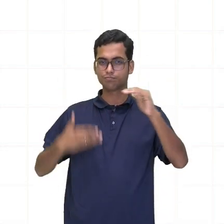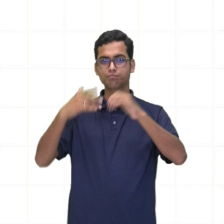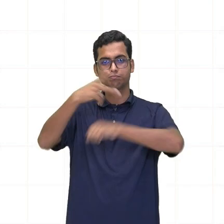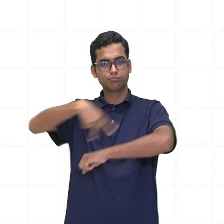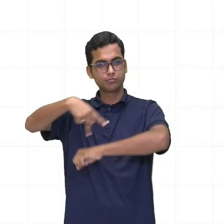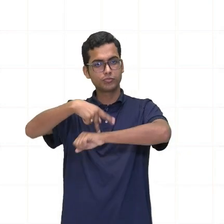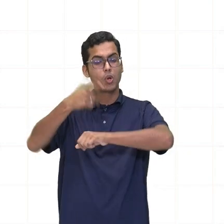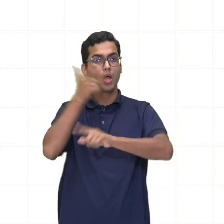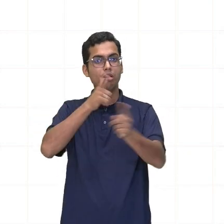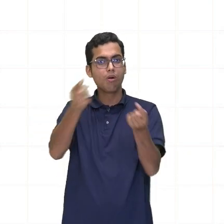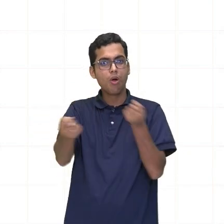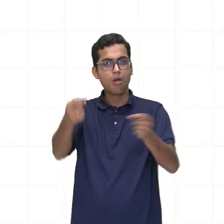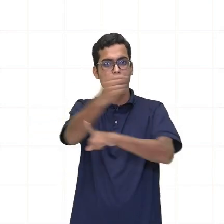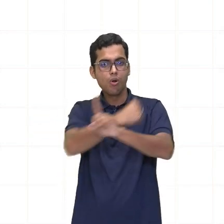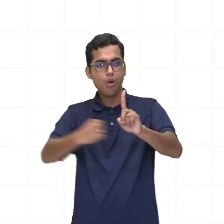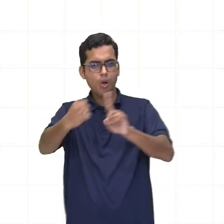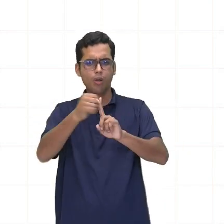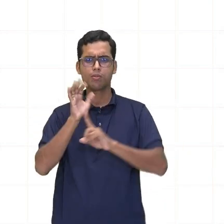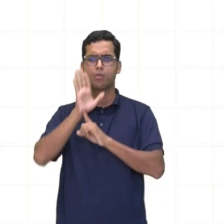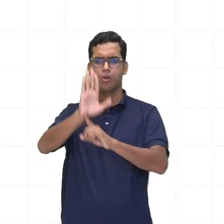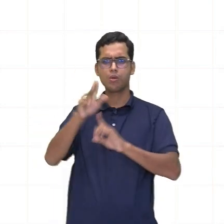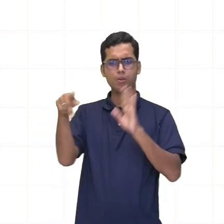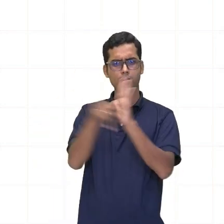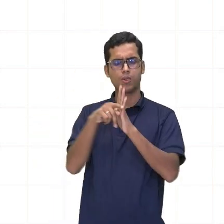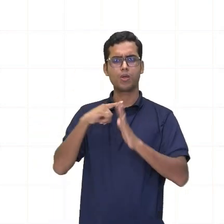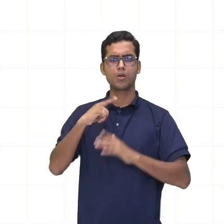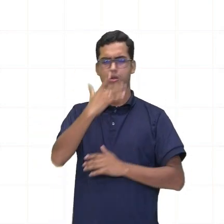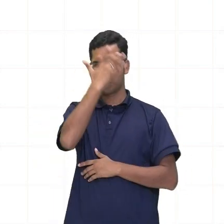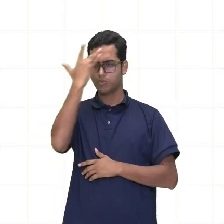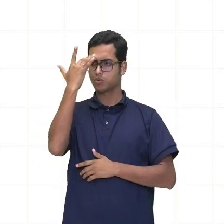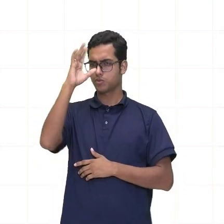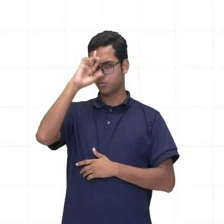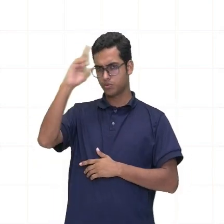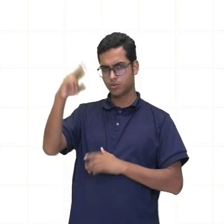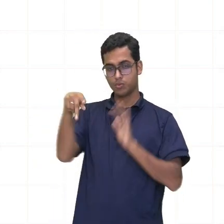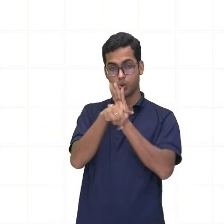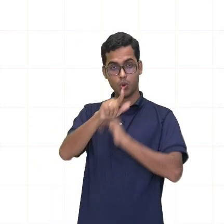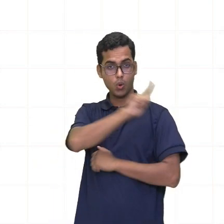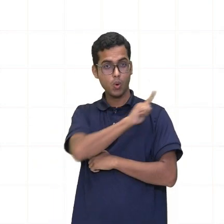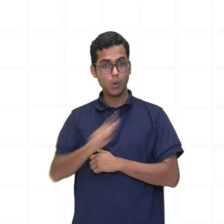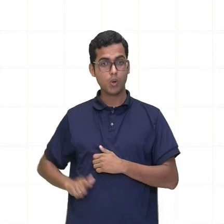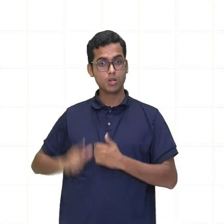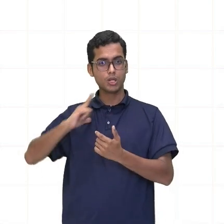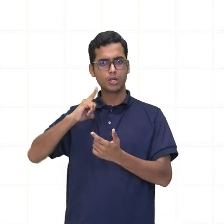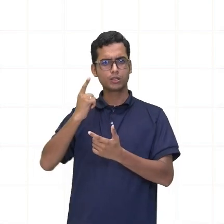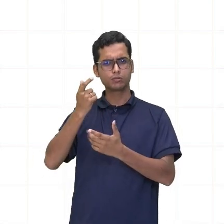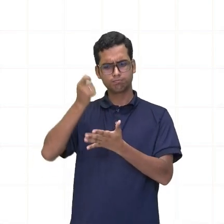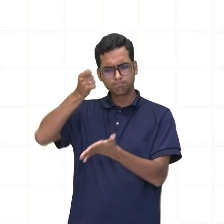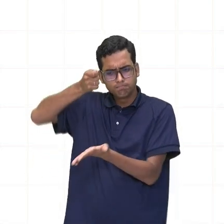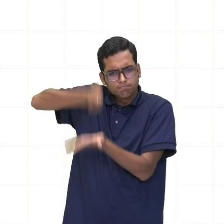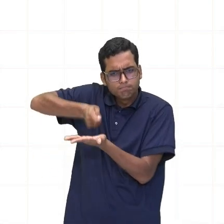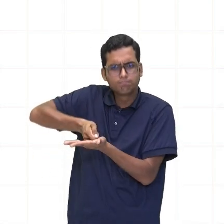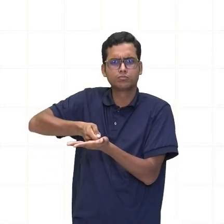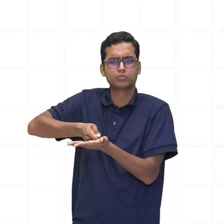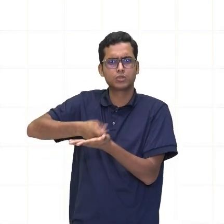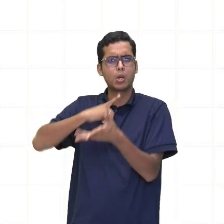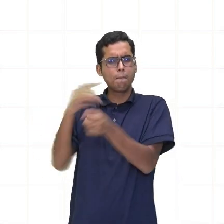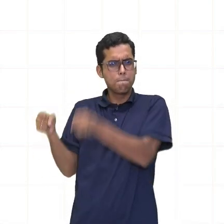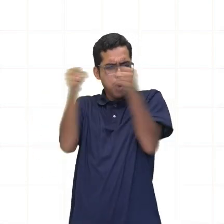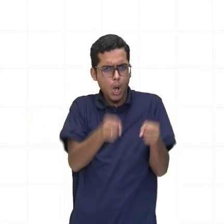Isso mostra que aquele governante tem pulso, tem, vamos dizer assim, governabilidade. Ele tem um